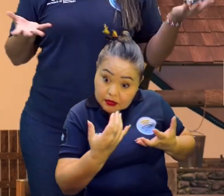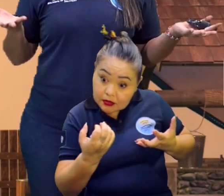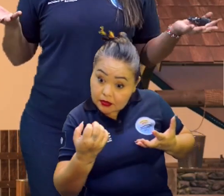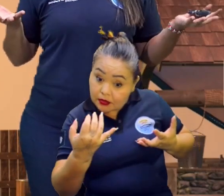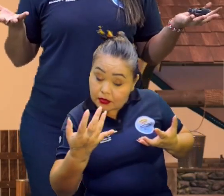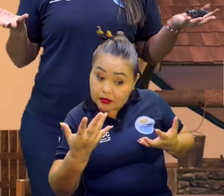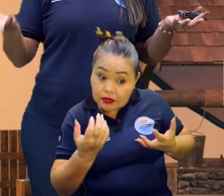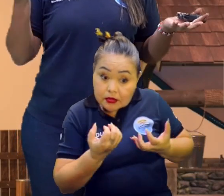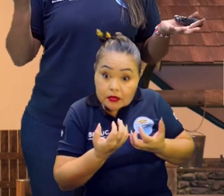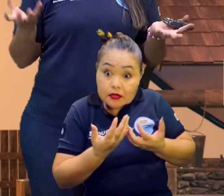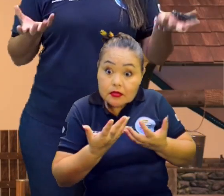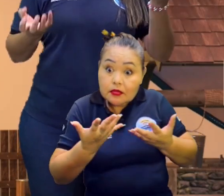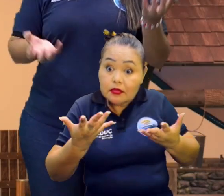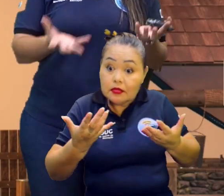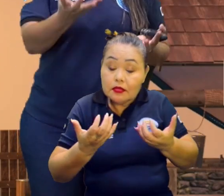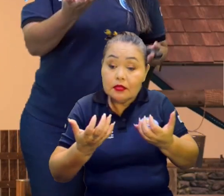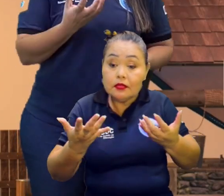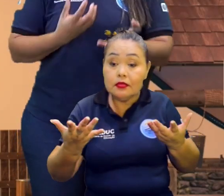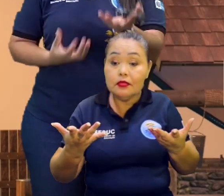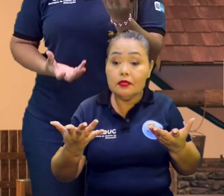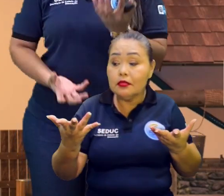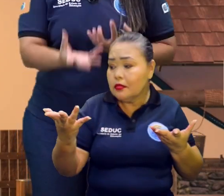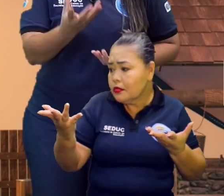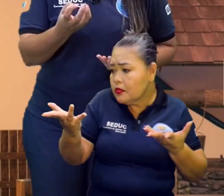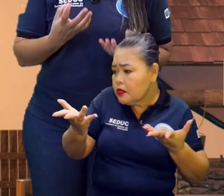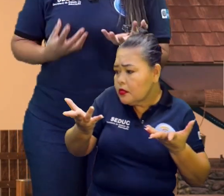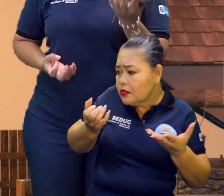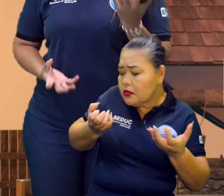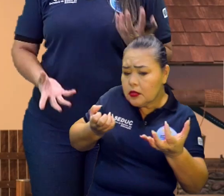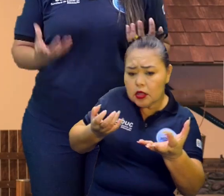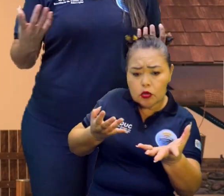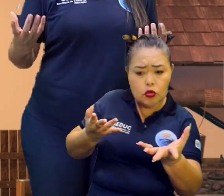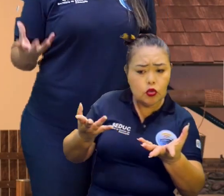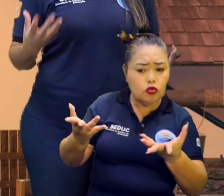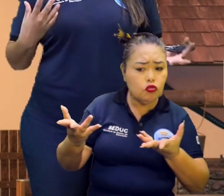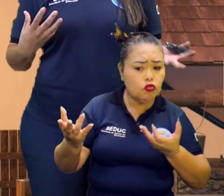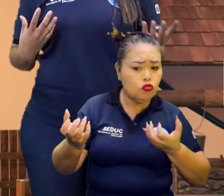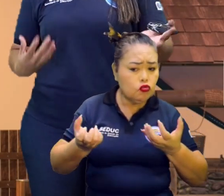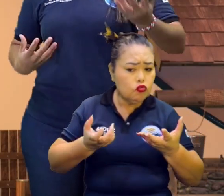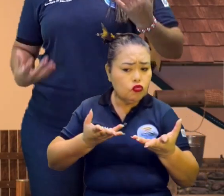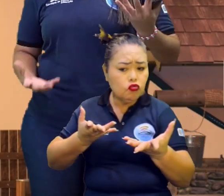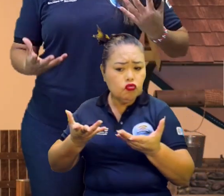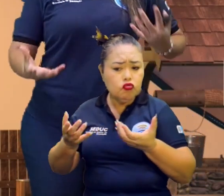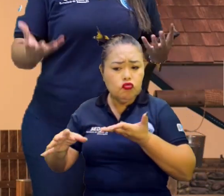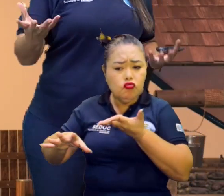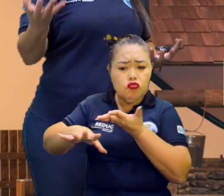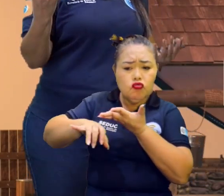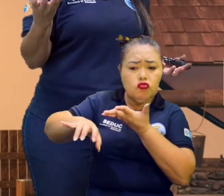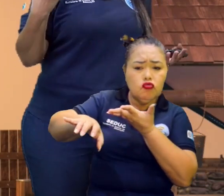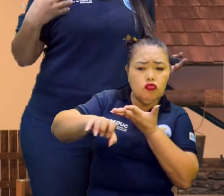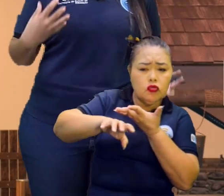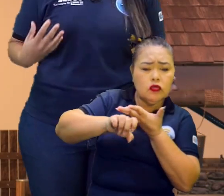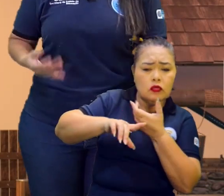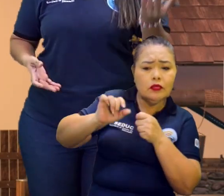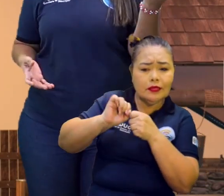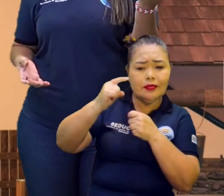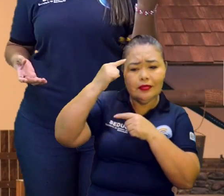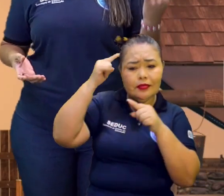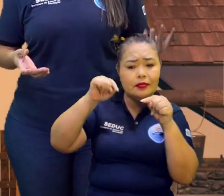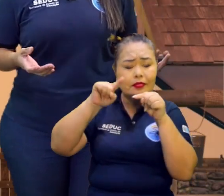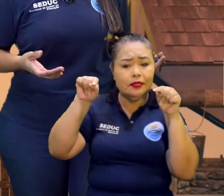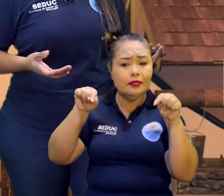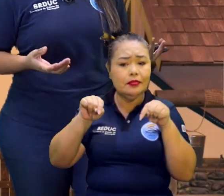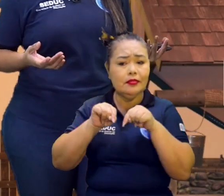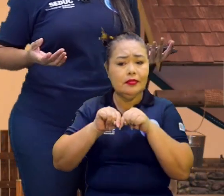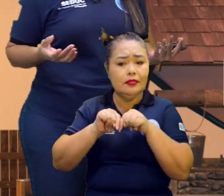desenvolvendo. Cada uma delas com uma exigência. Pensa aí numa sala de aula, não é